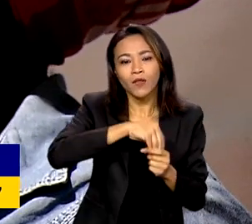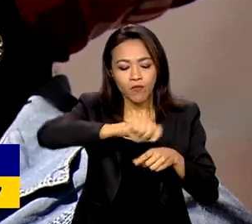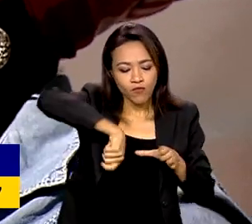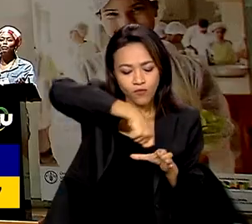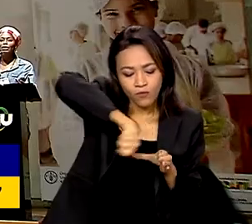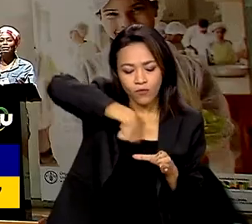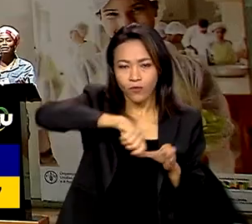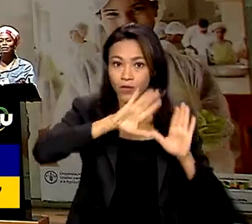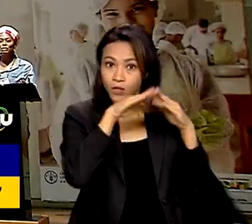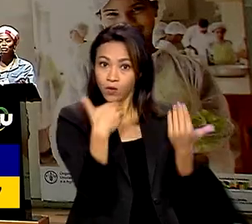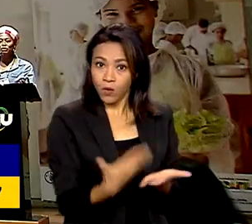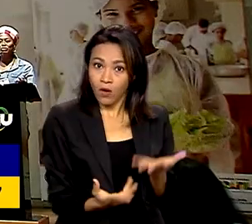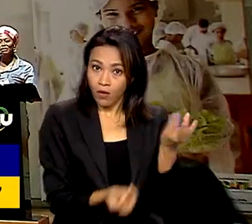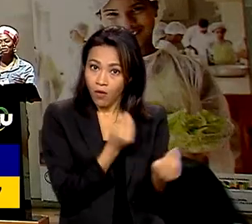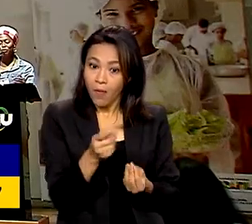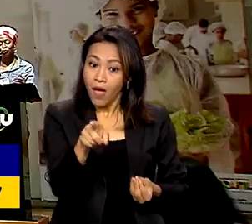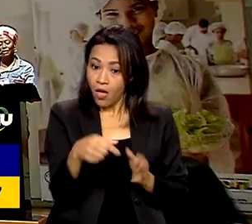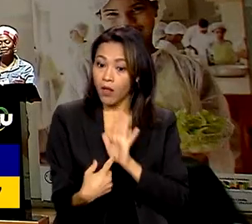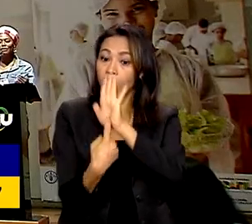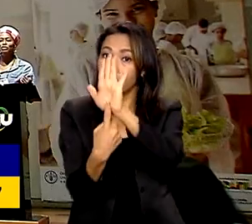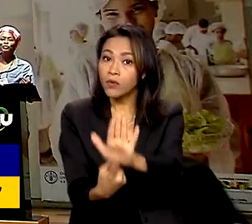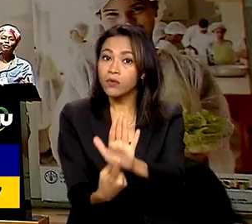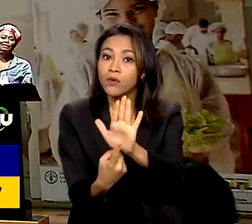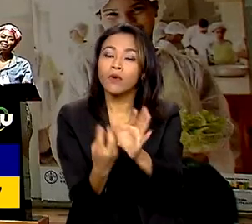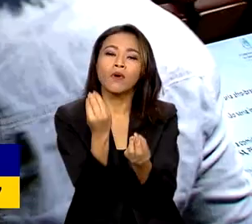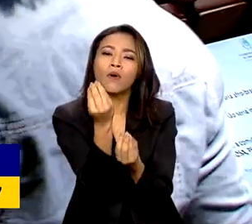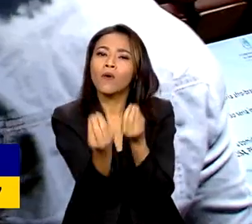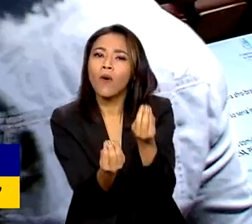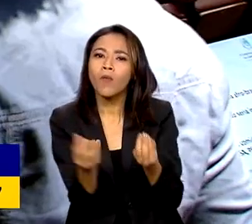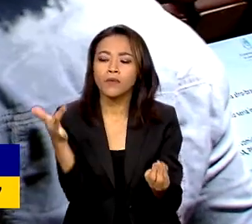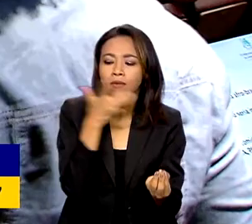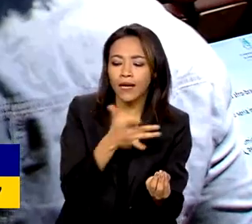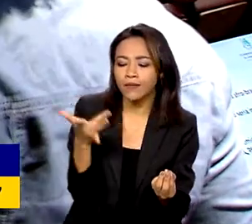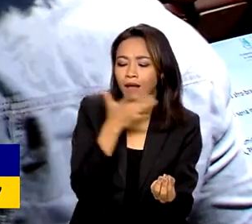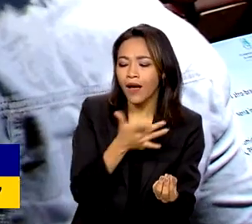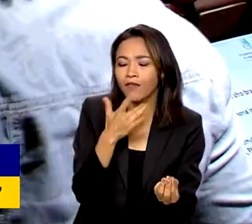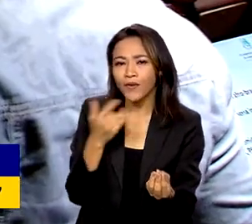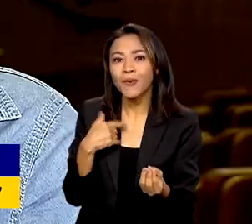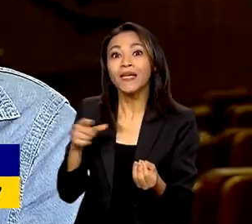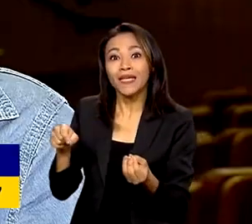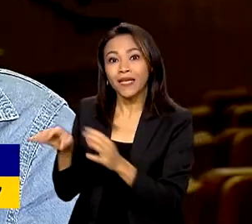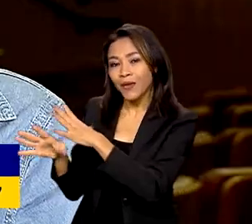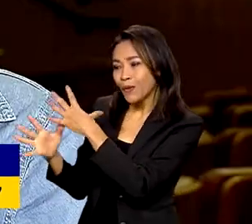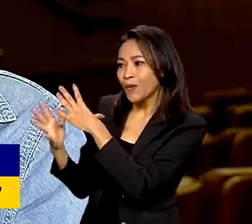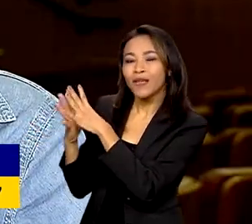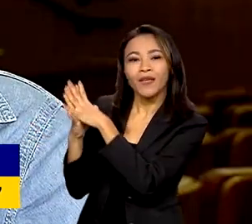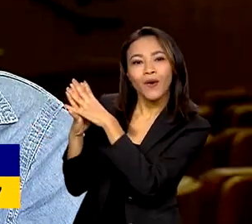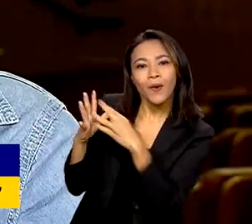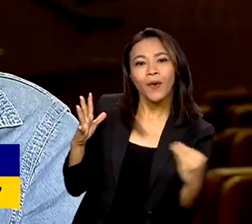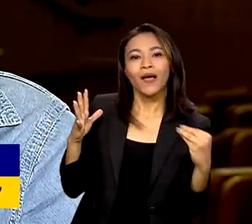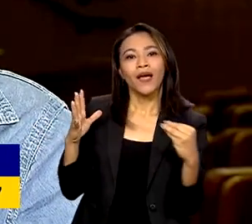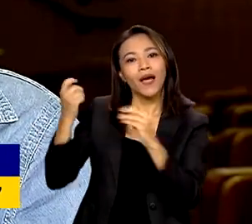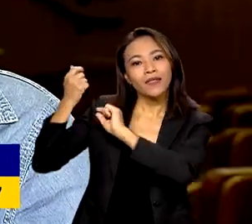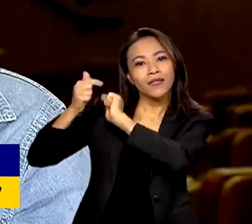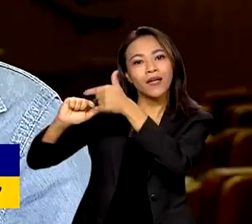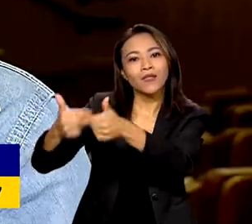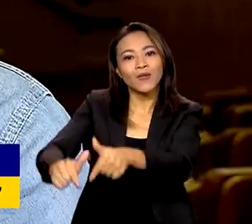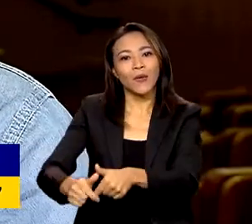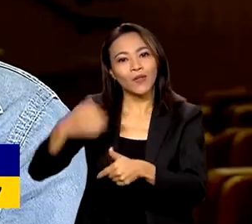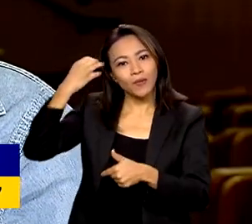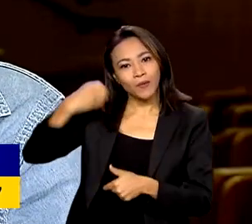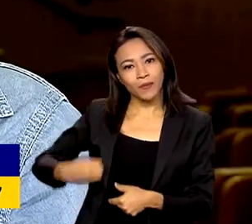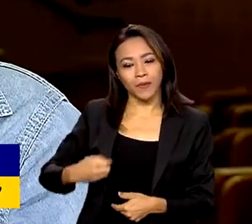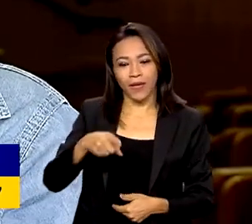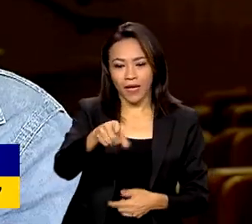Ruth Costa apresentou exemplos do que pode ser um cardápio que Contemple essas tradições comidas de quilombos são as comidas do